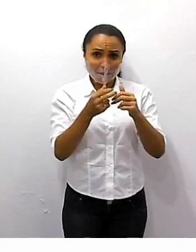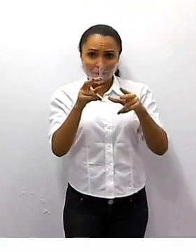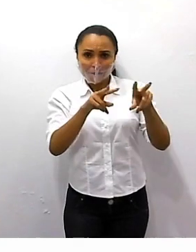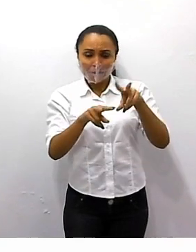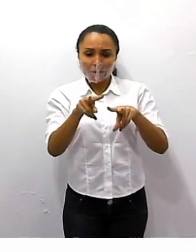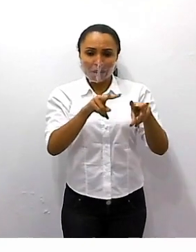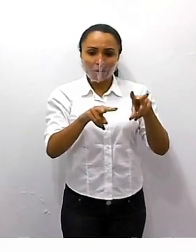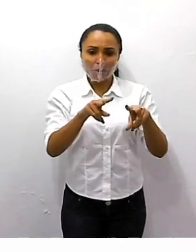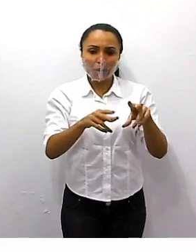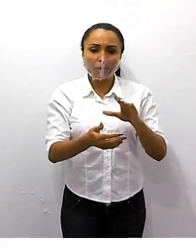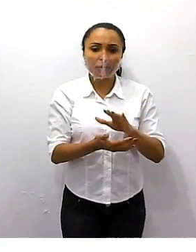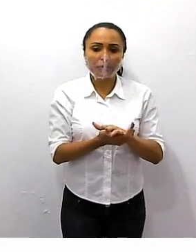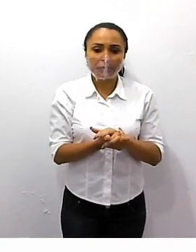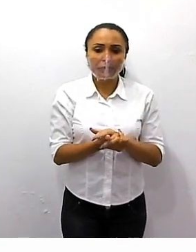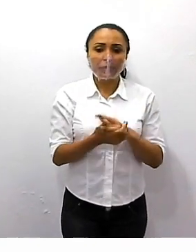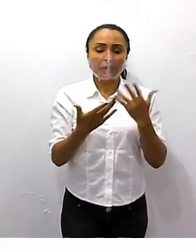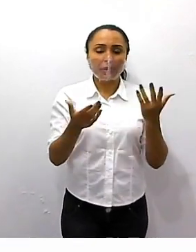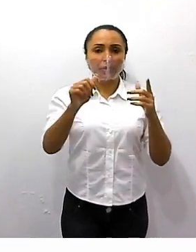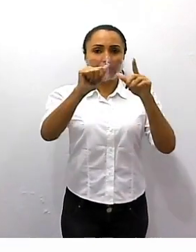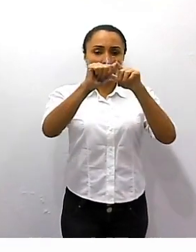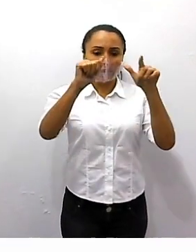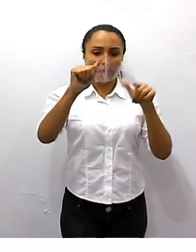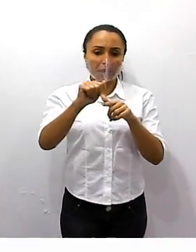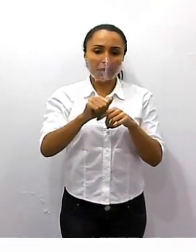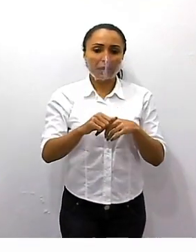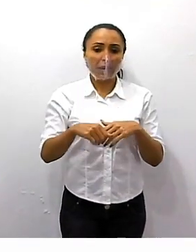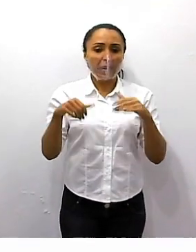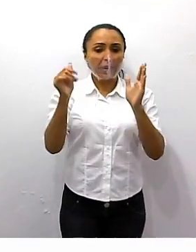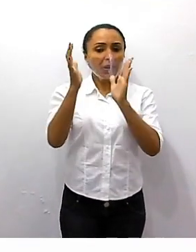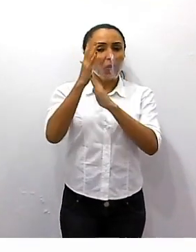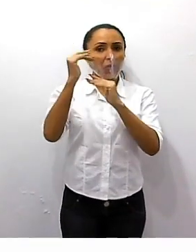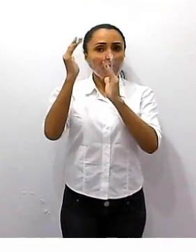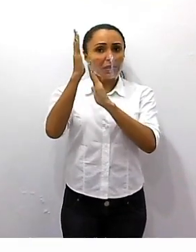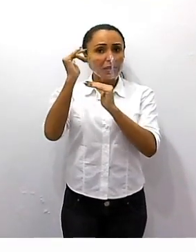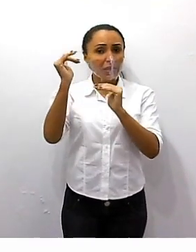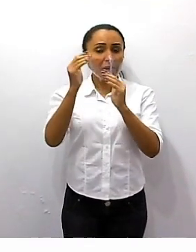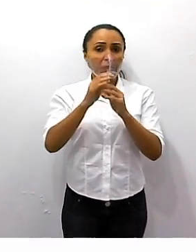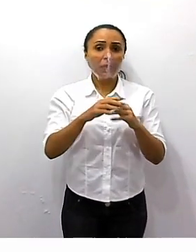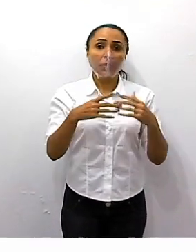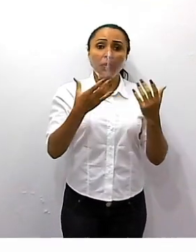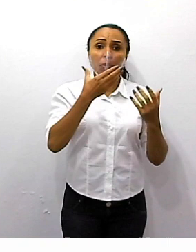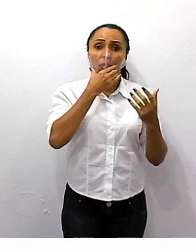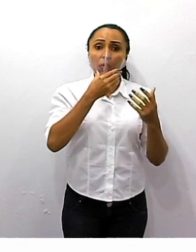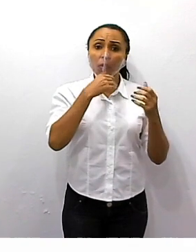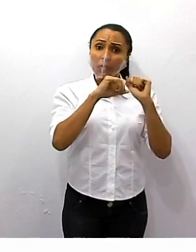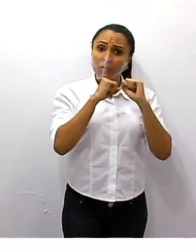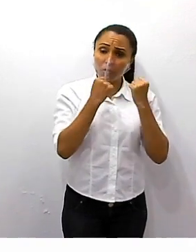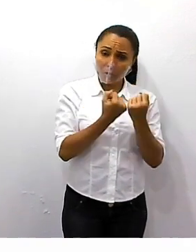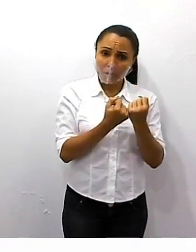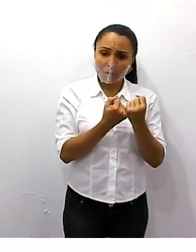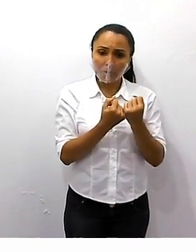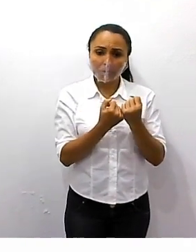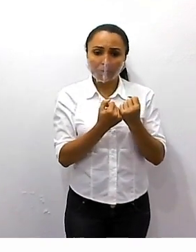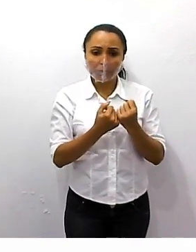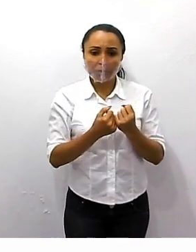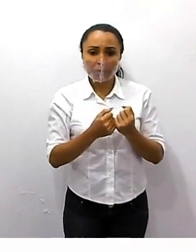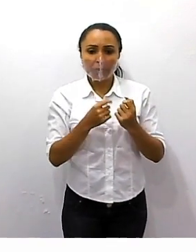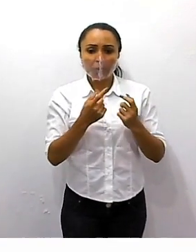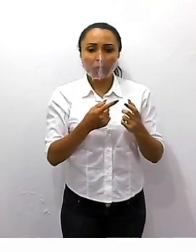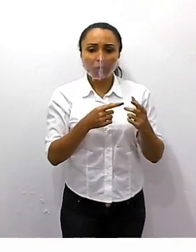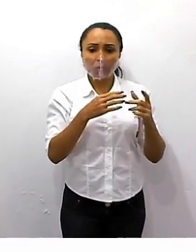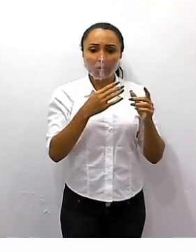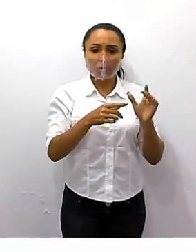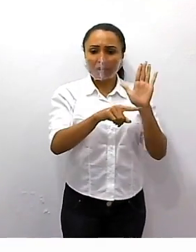versos transcritos, letra A, louvação do homem social. B, o